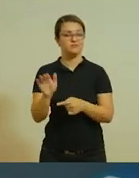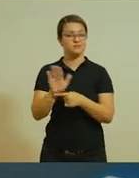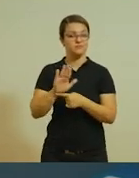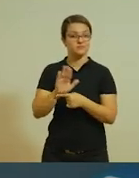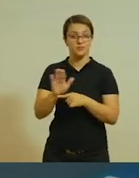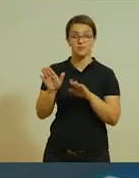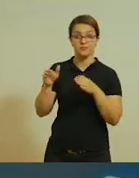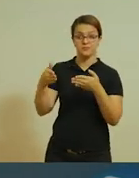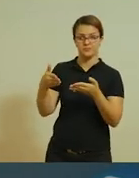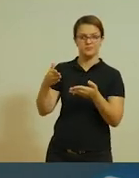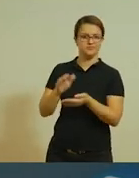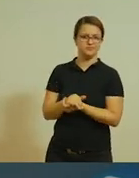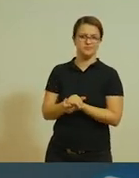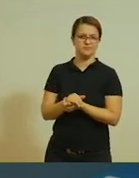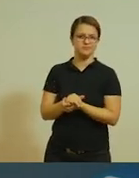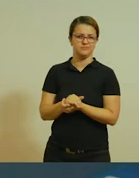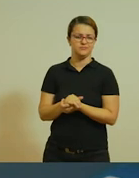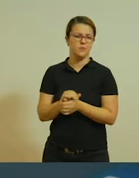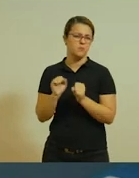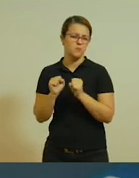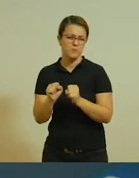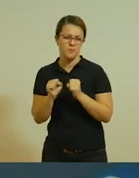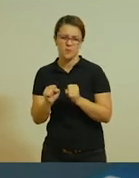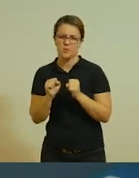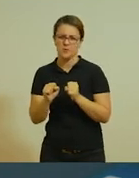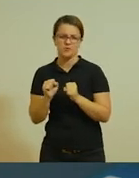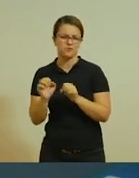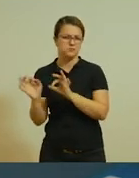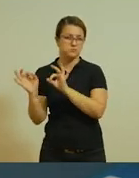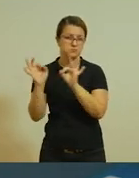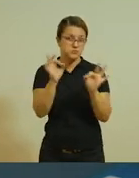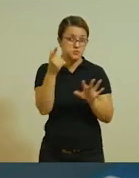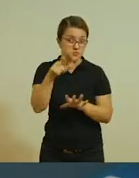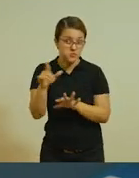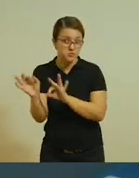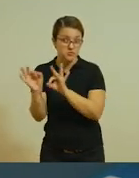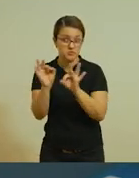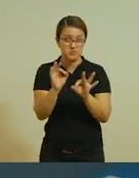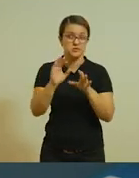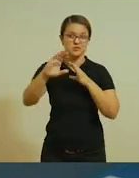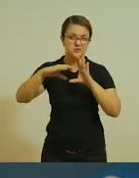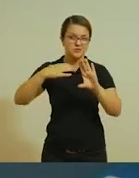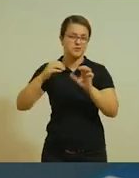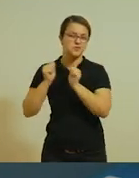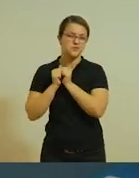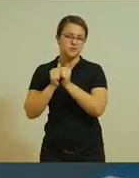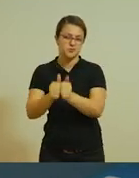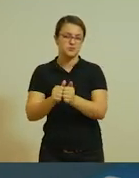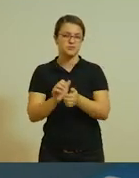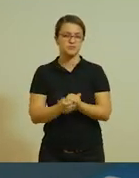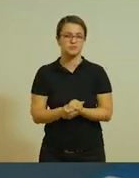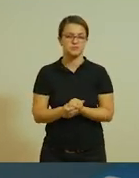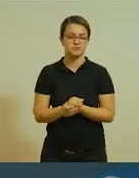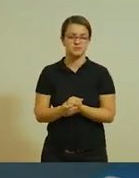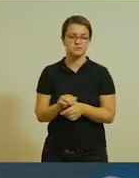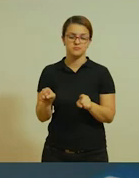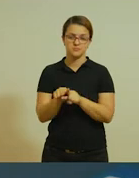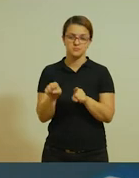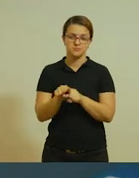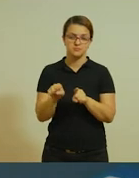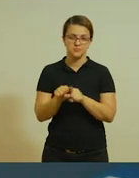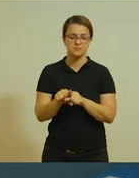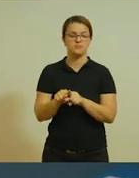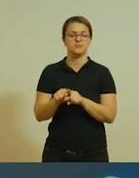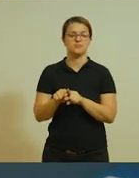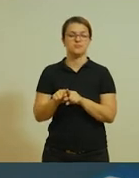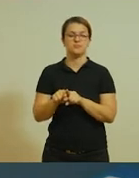vídeo direcionado, não tem contraindicação. Ela pode assistir várias vezes e cantar junto, né? Você pode aproximar